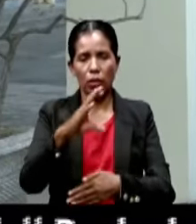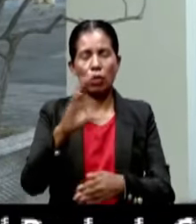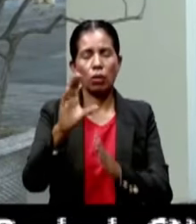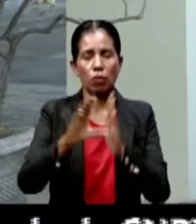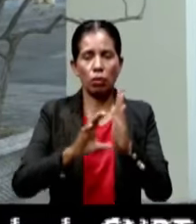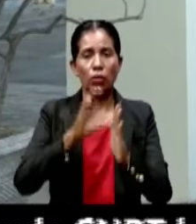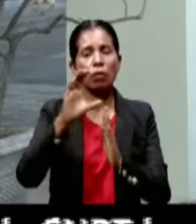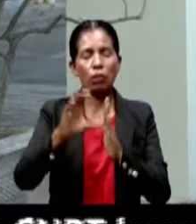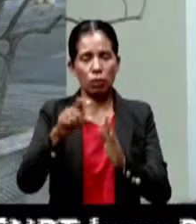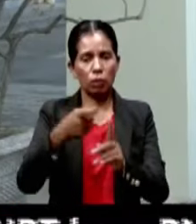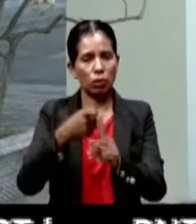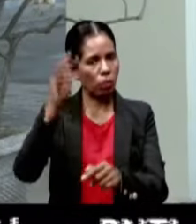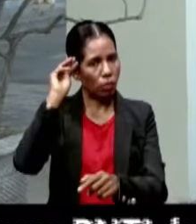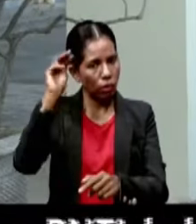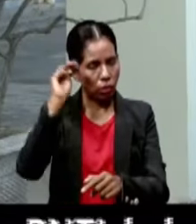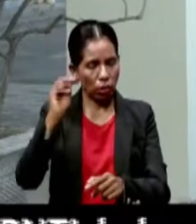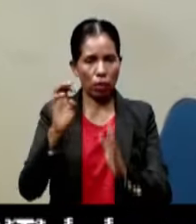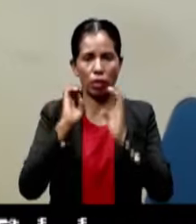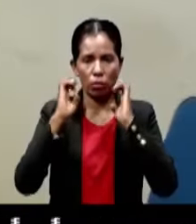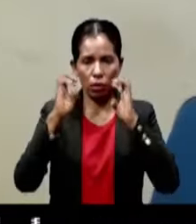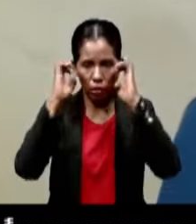se Ministério da Educação.